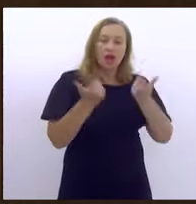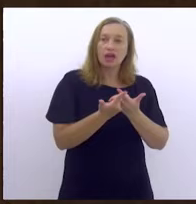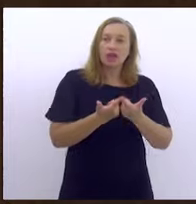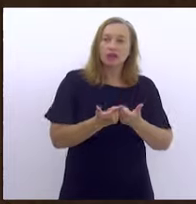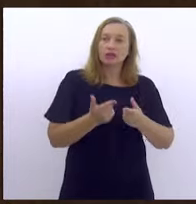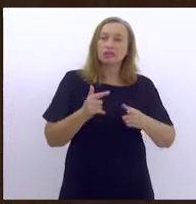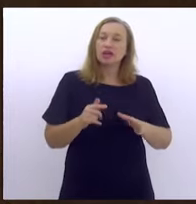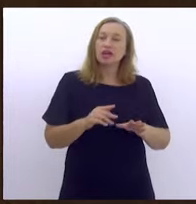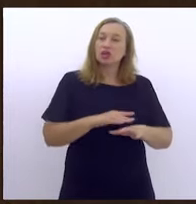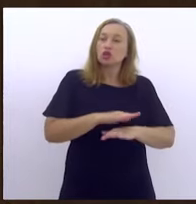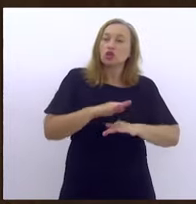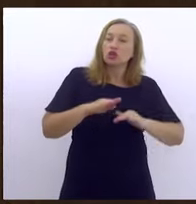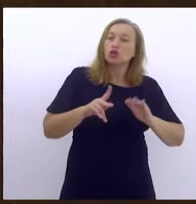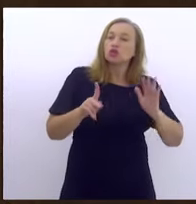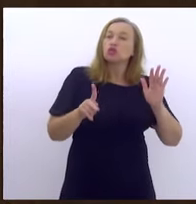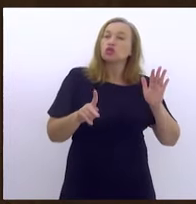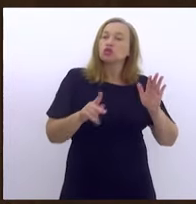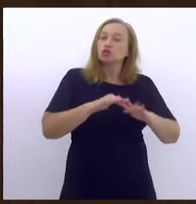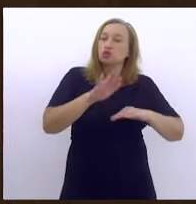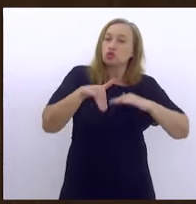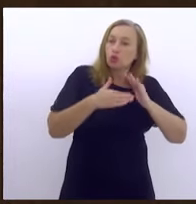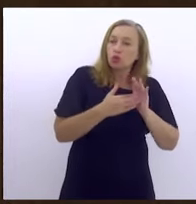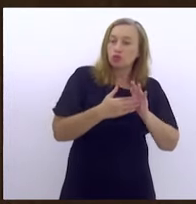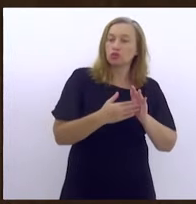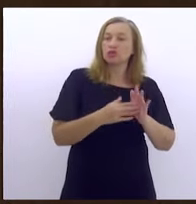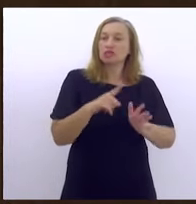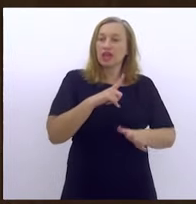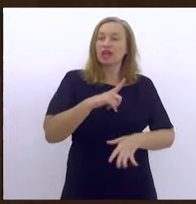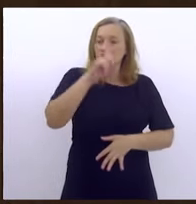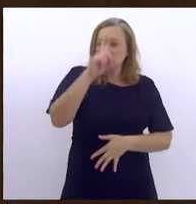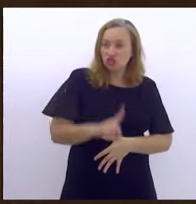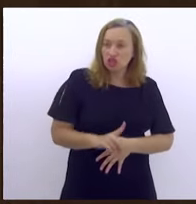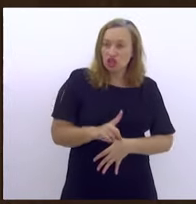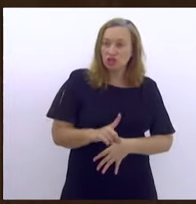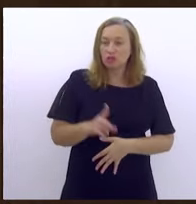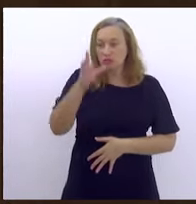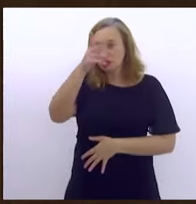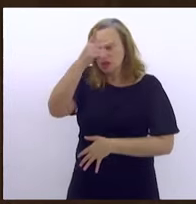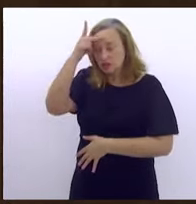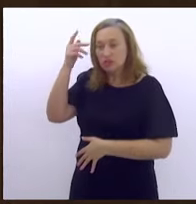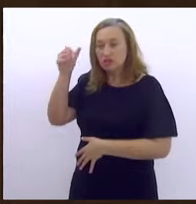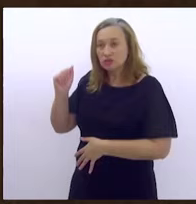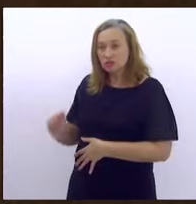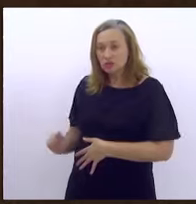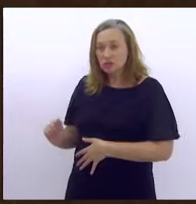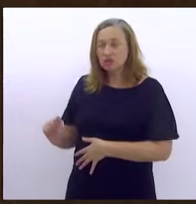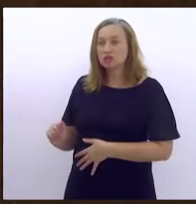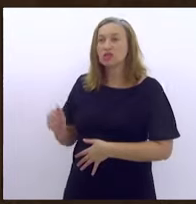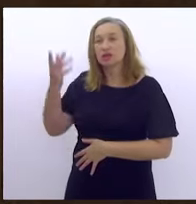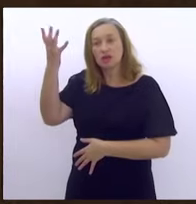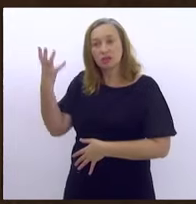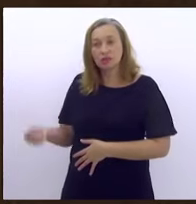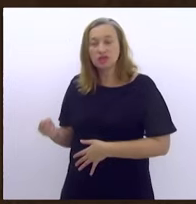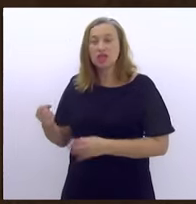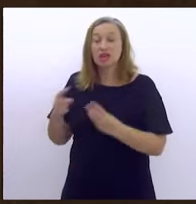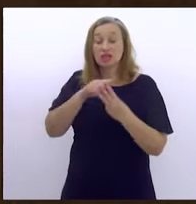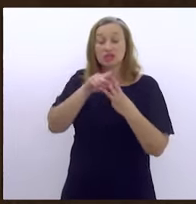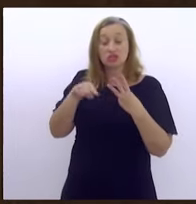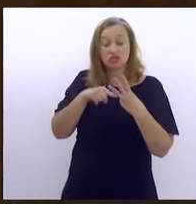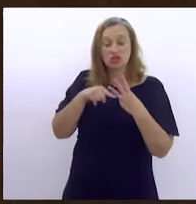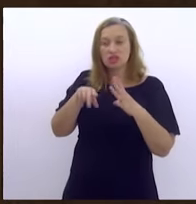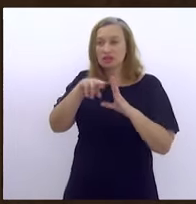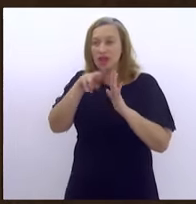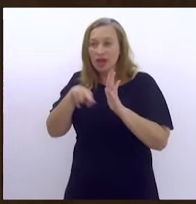seja para todo mundo que, de fato, tem esse direito, que é o caso dos veteranos, que é o caso das pensionistas. Então, essas três medidas, que